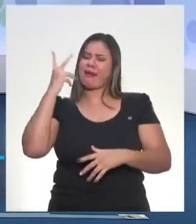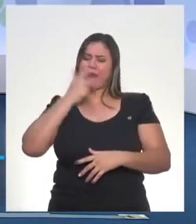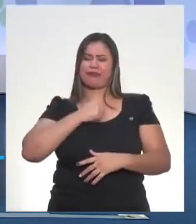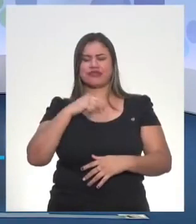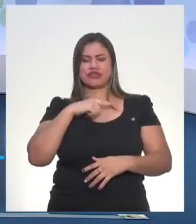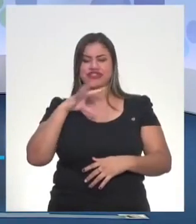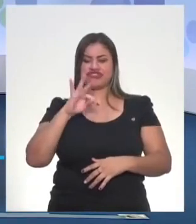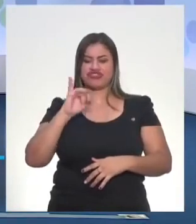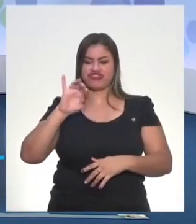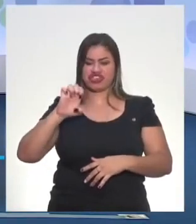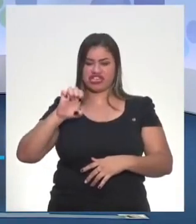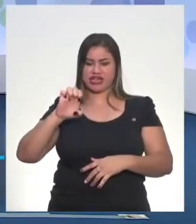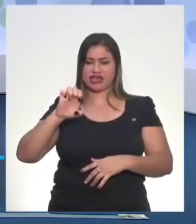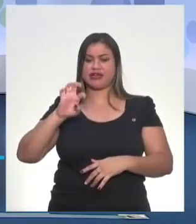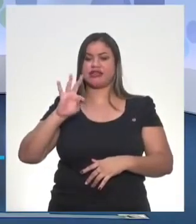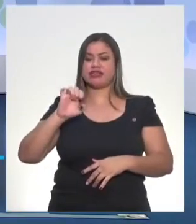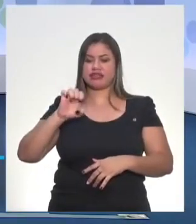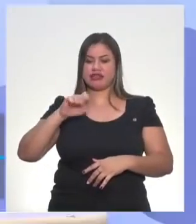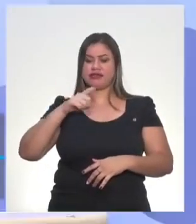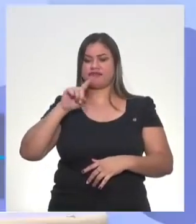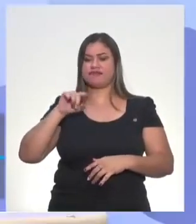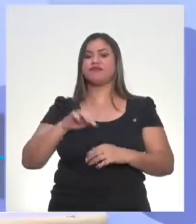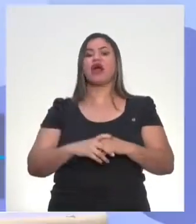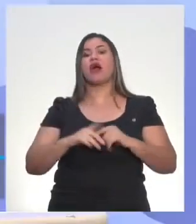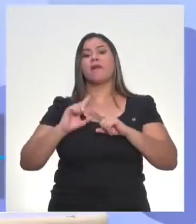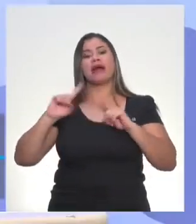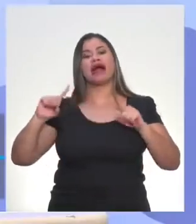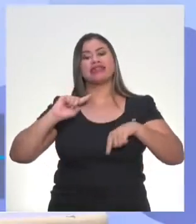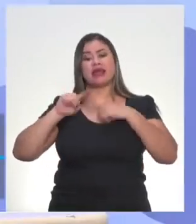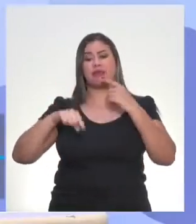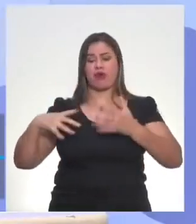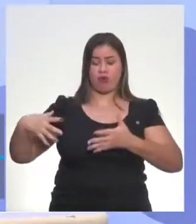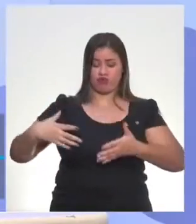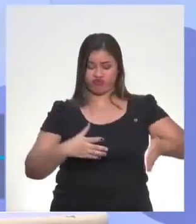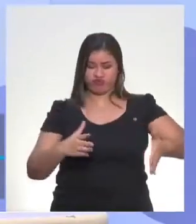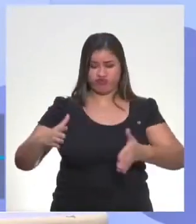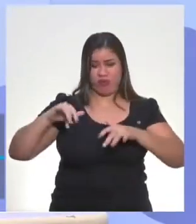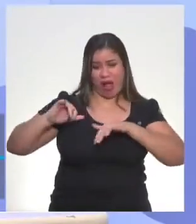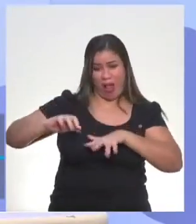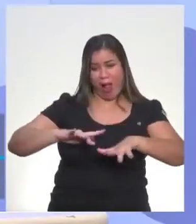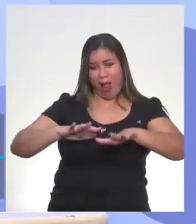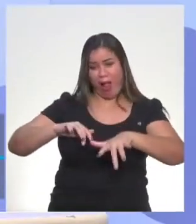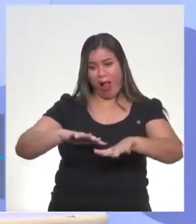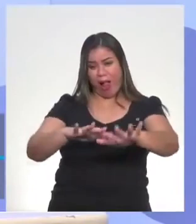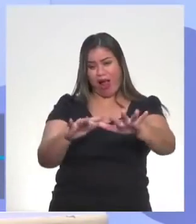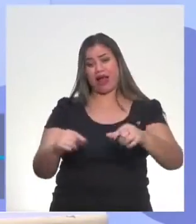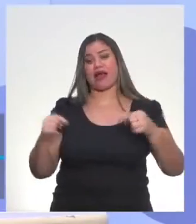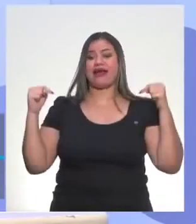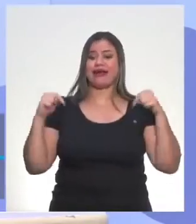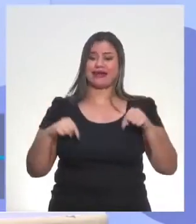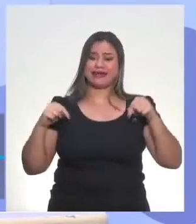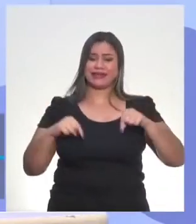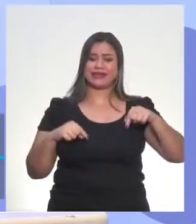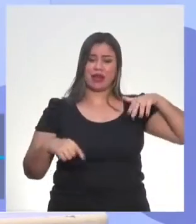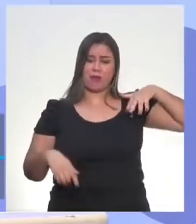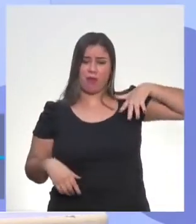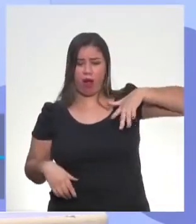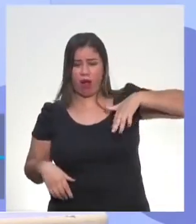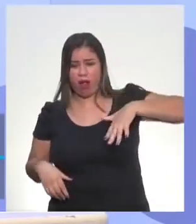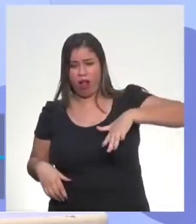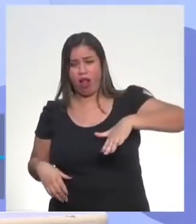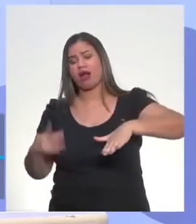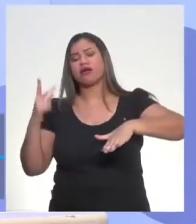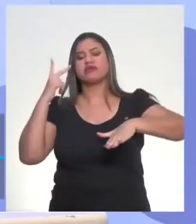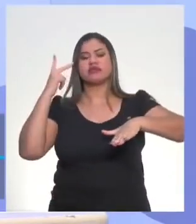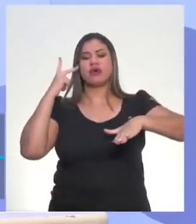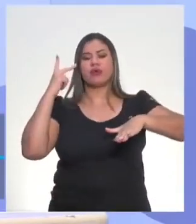fazer. Então, ele... né? E aí passa aqui por meio... Aqui nós estamos numa parte baixa do Tietê, né? Atualmente o